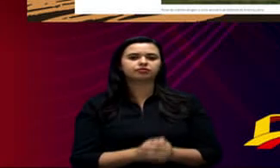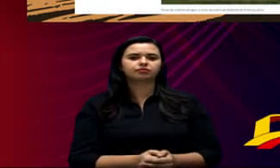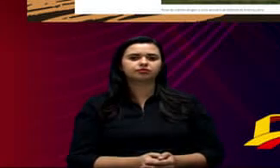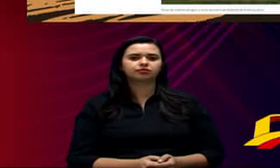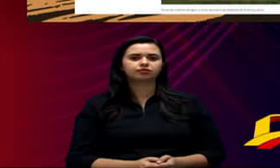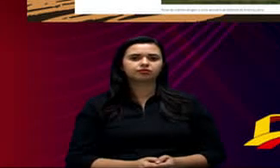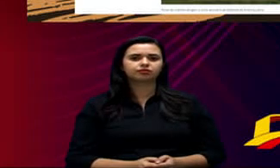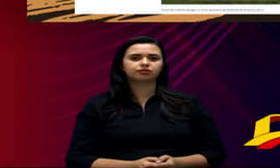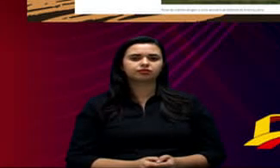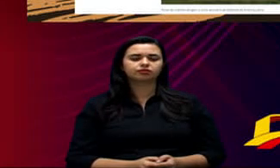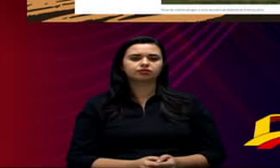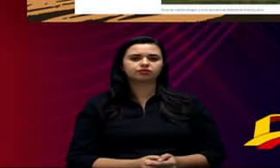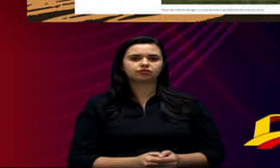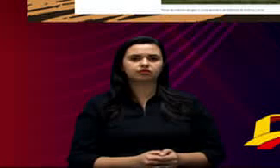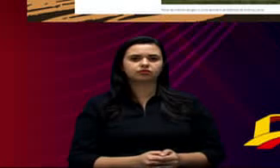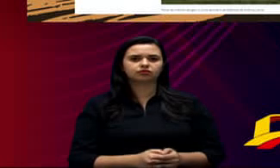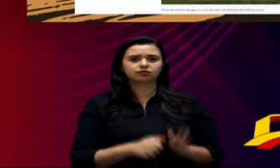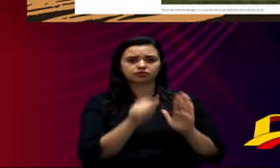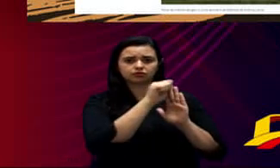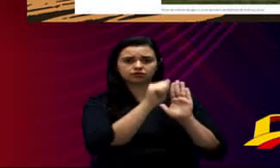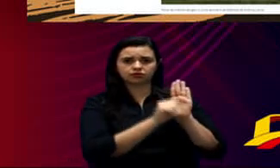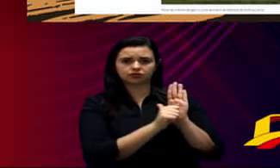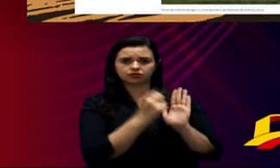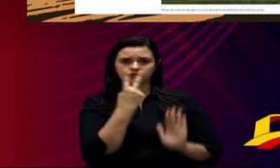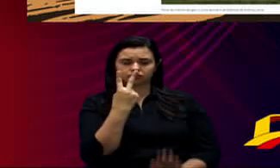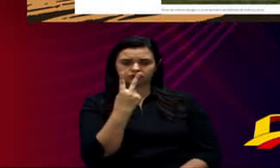dois artigos aí, ó,